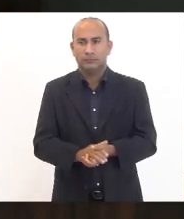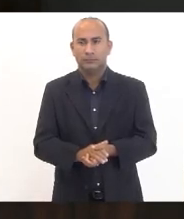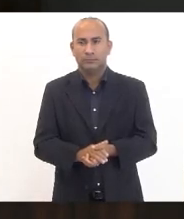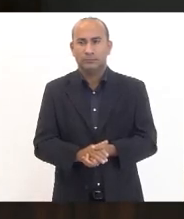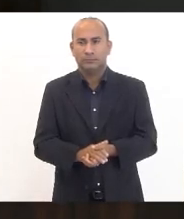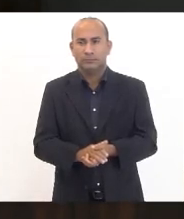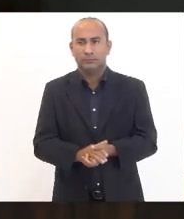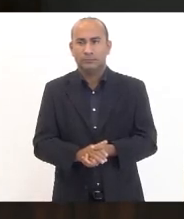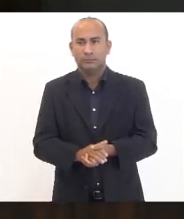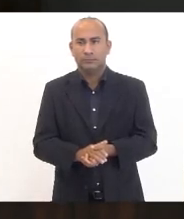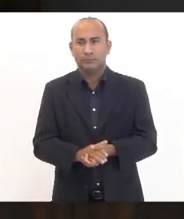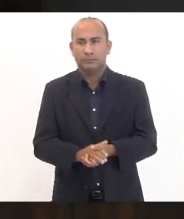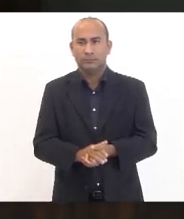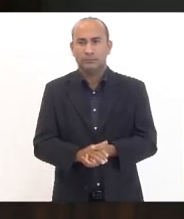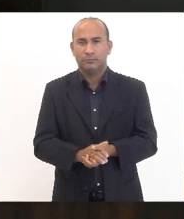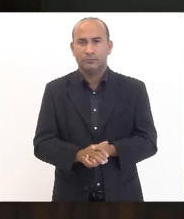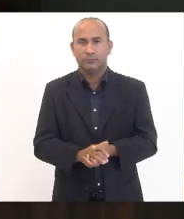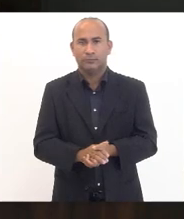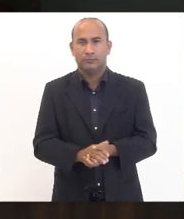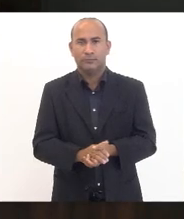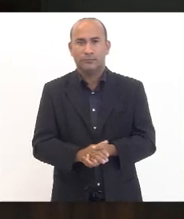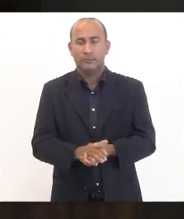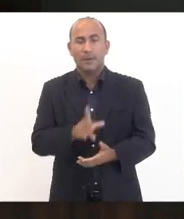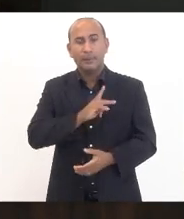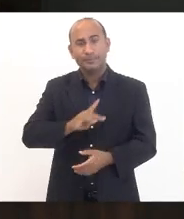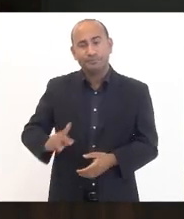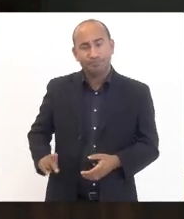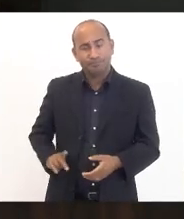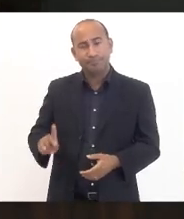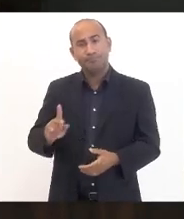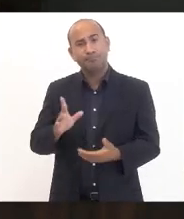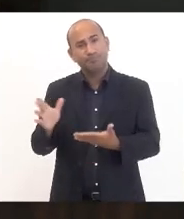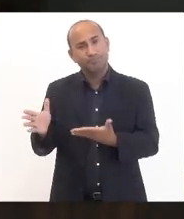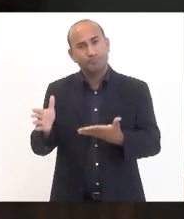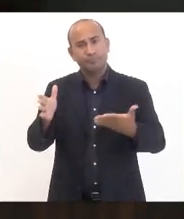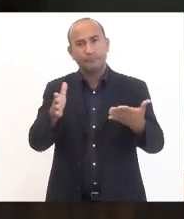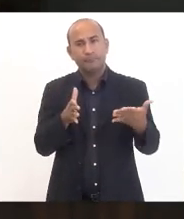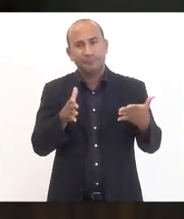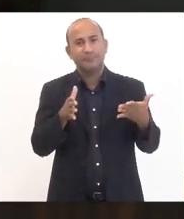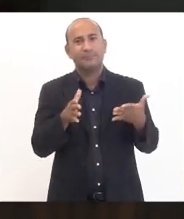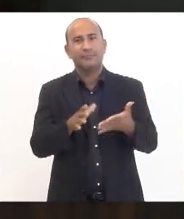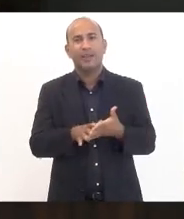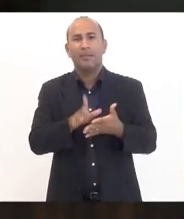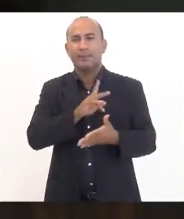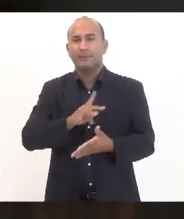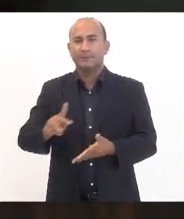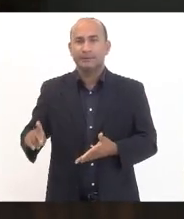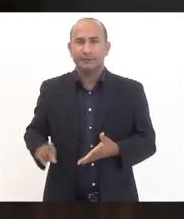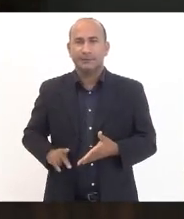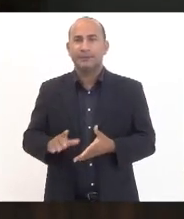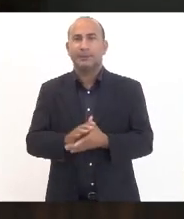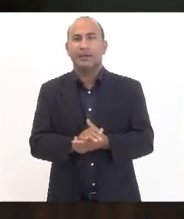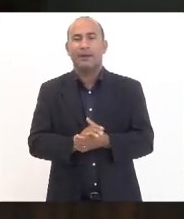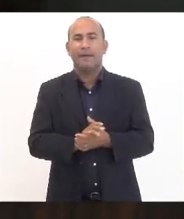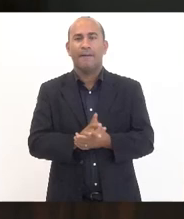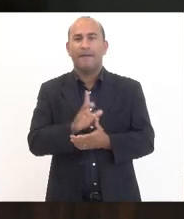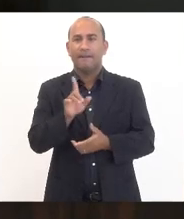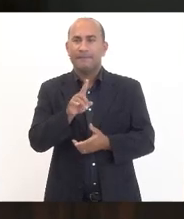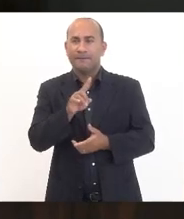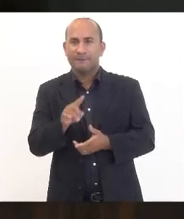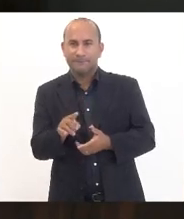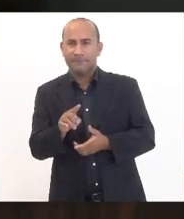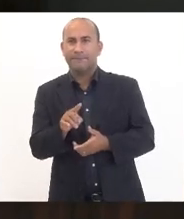vamos... A presidência convida o presidente da Comissão de Emendas Constitucionais e Veto, doutor Marcelo